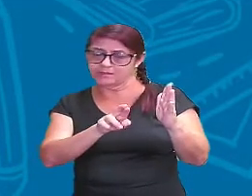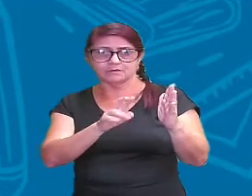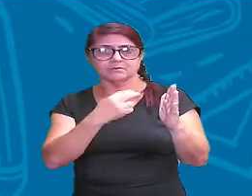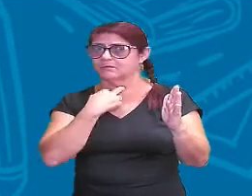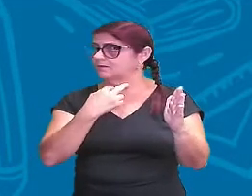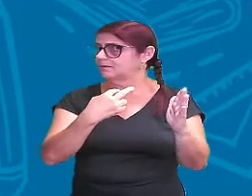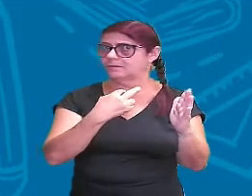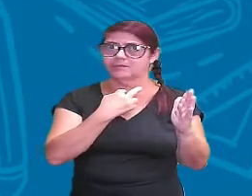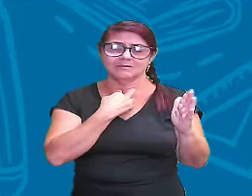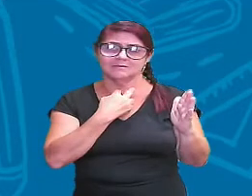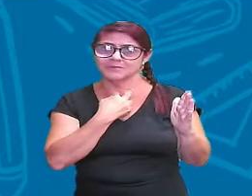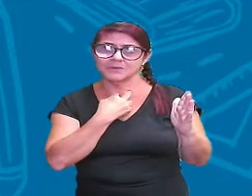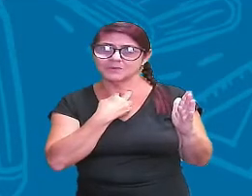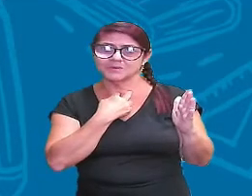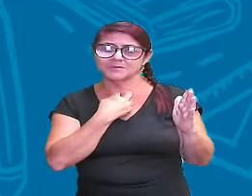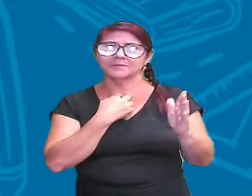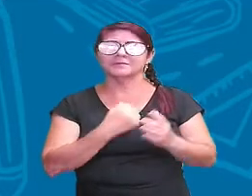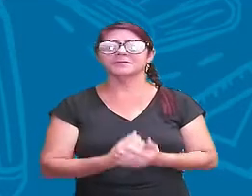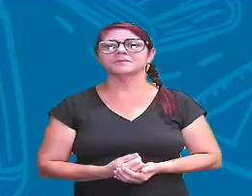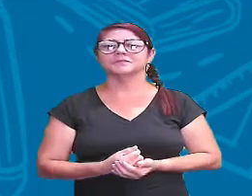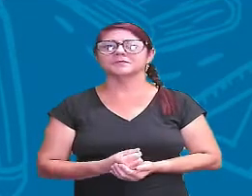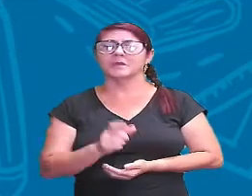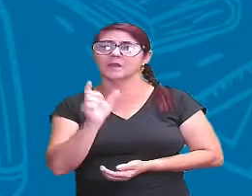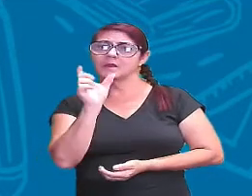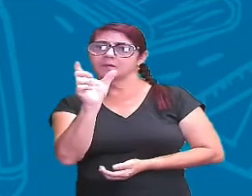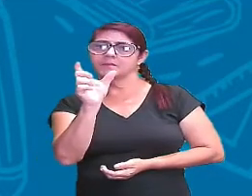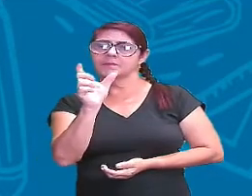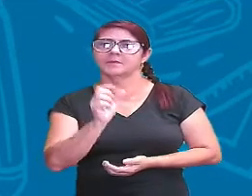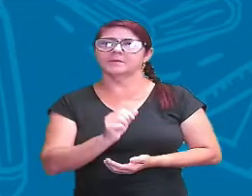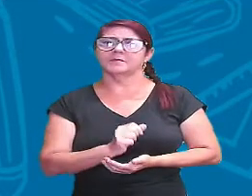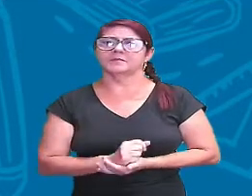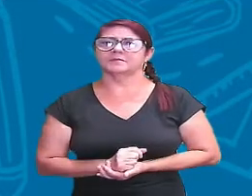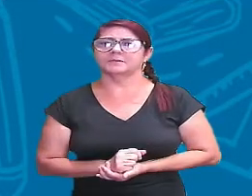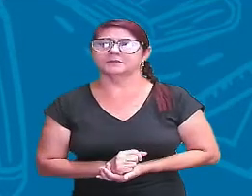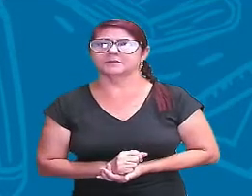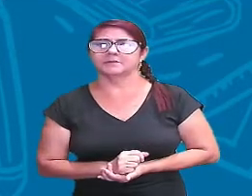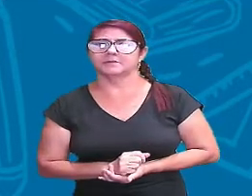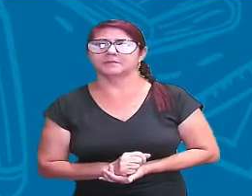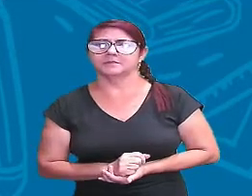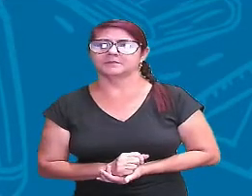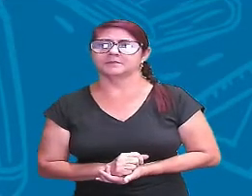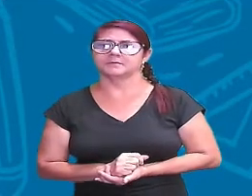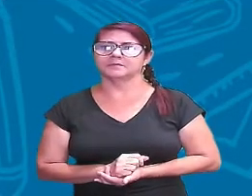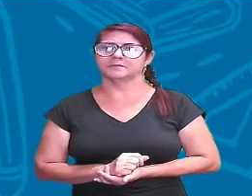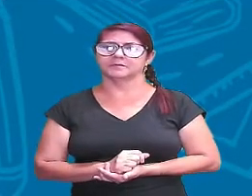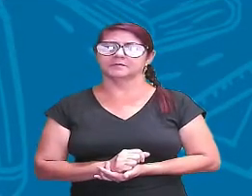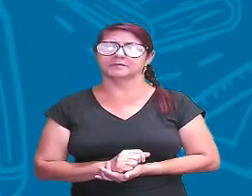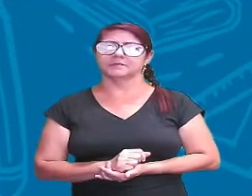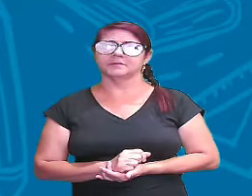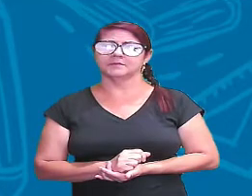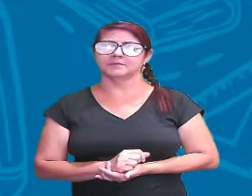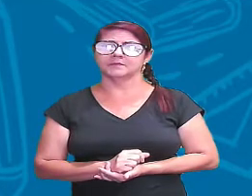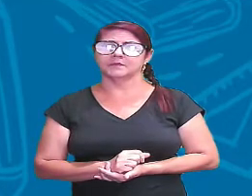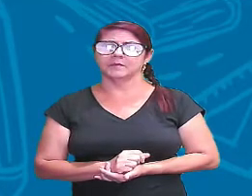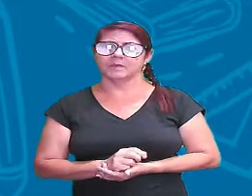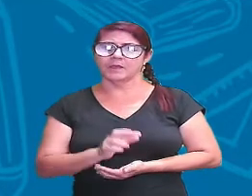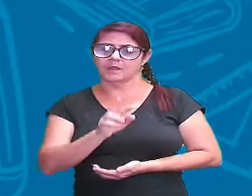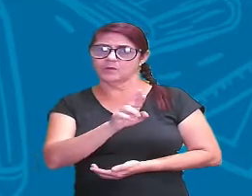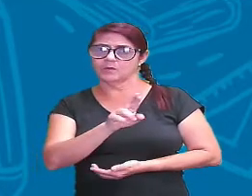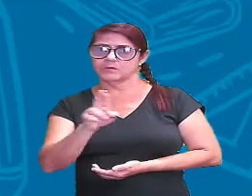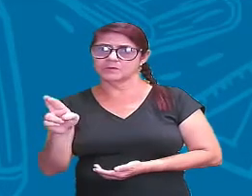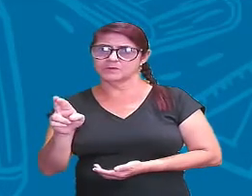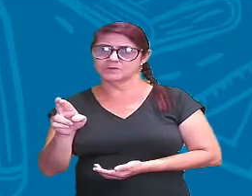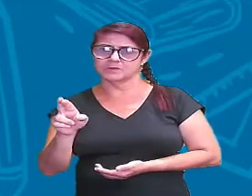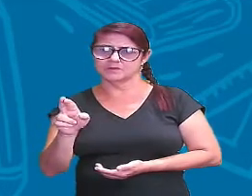forte. Vejam só, a palavra aqui, ó, essa palavra eu trouxe para vocês aqui, ó, com dois R's